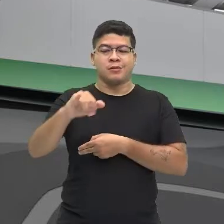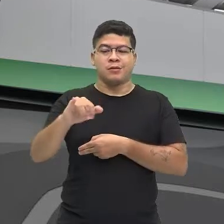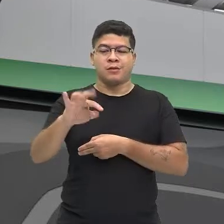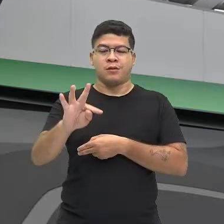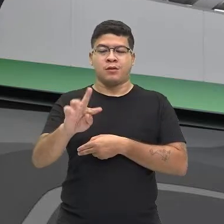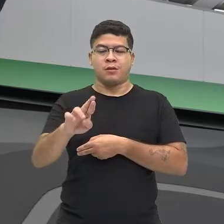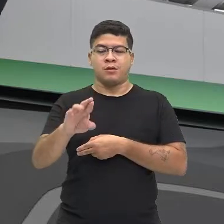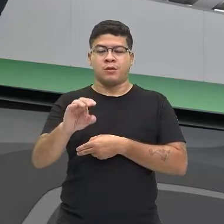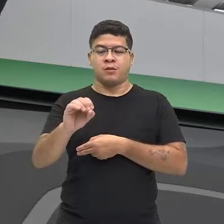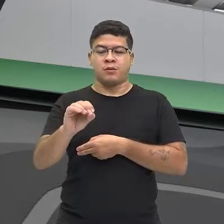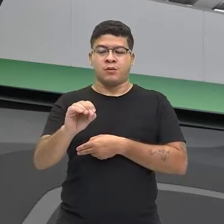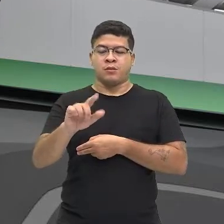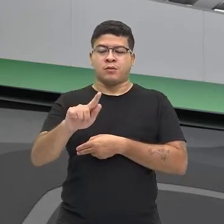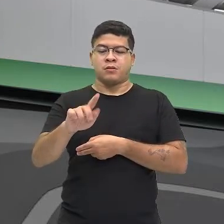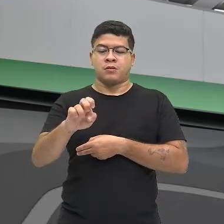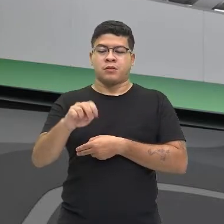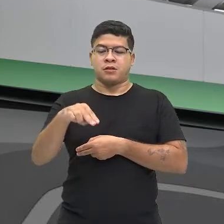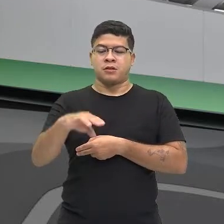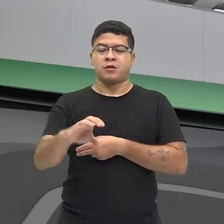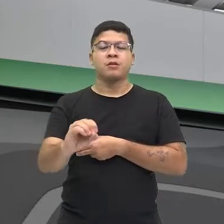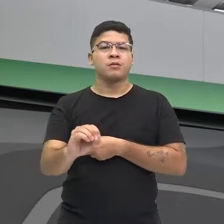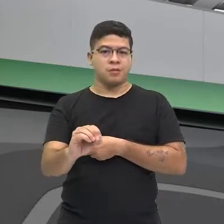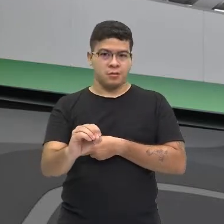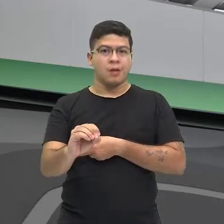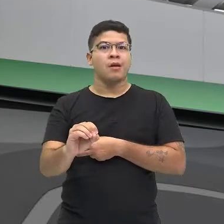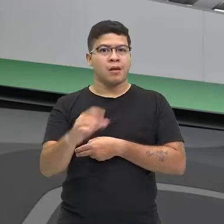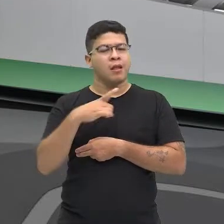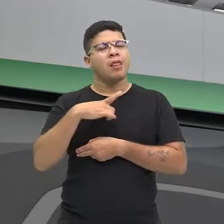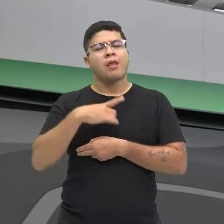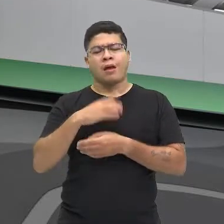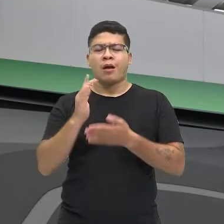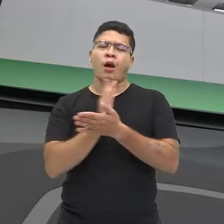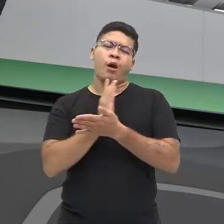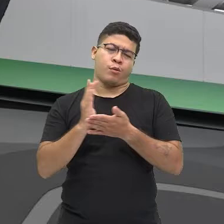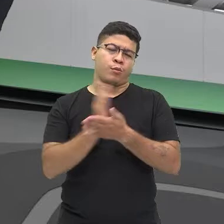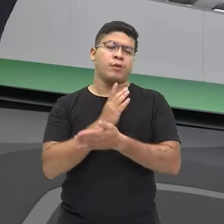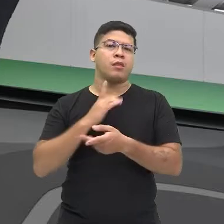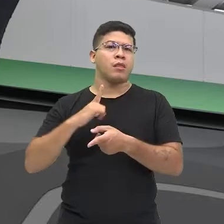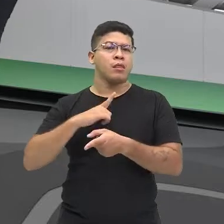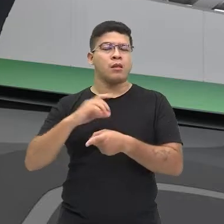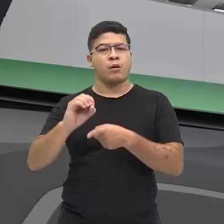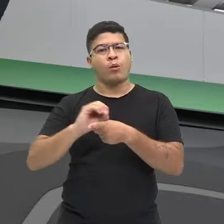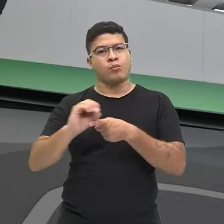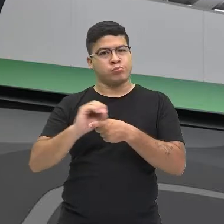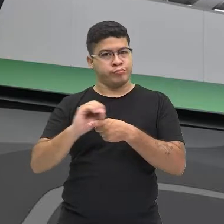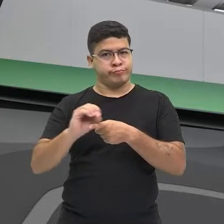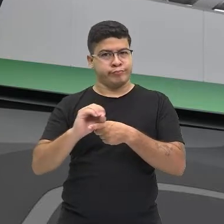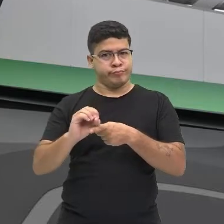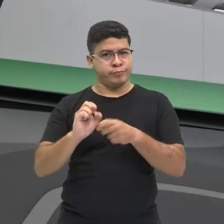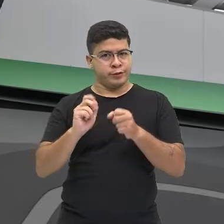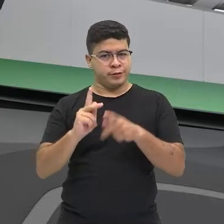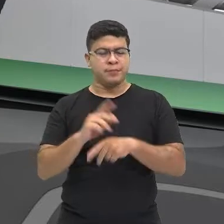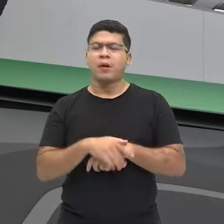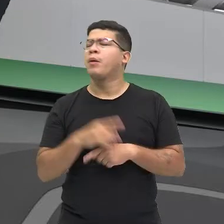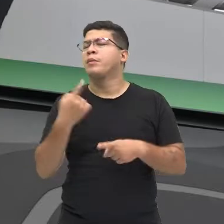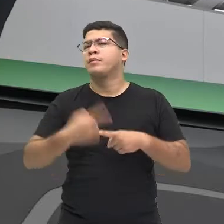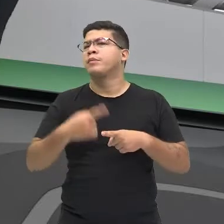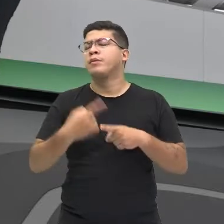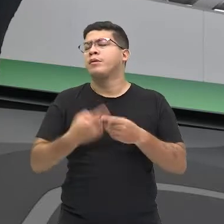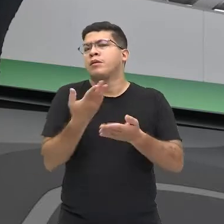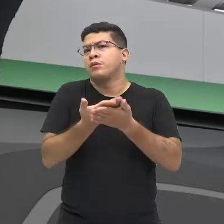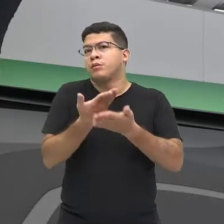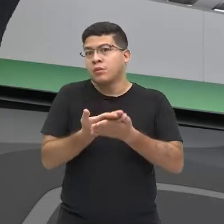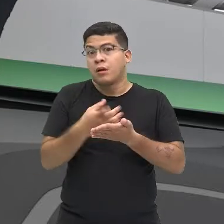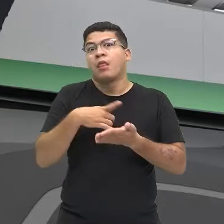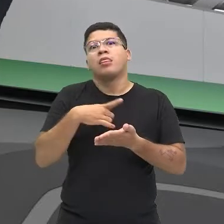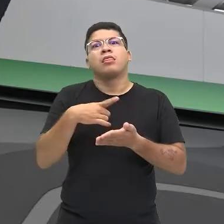funções nitrogenadas também apresentam o oxigênio. Então, por que a gente estuda as funções nitrogenadas? Porque elas estão bastante